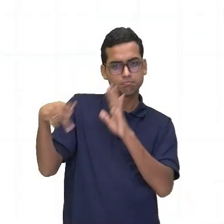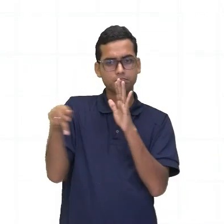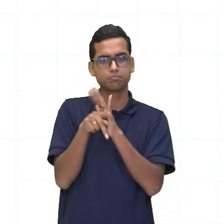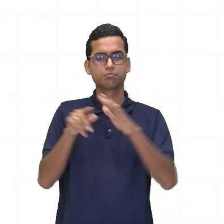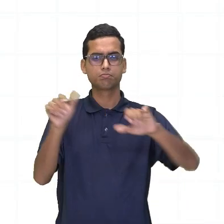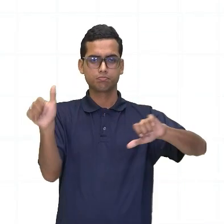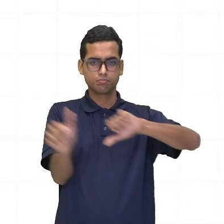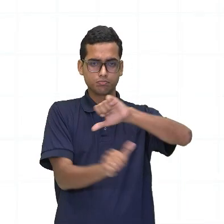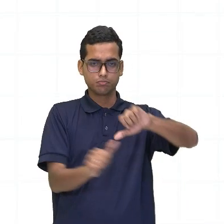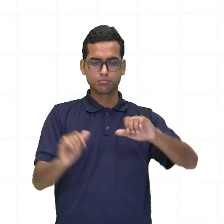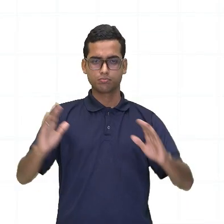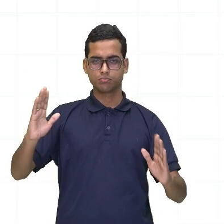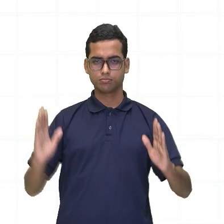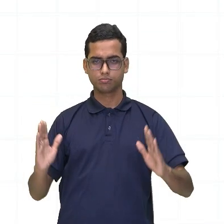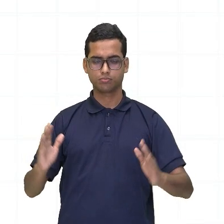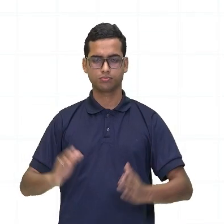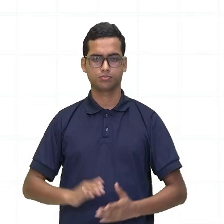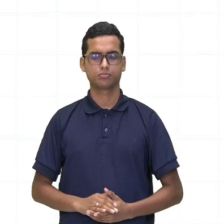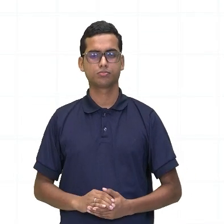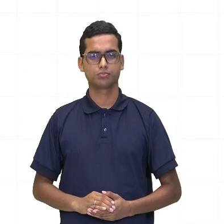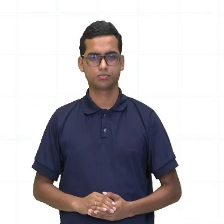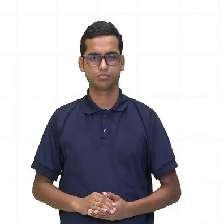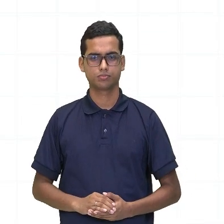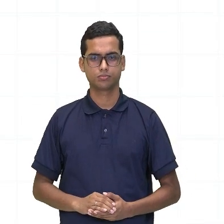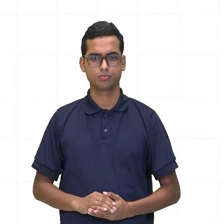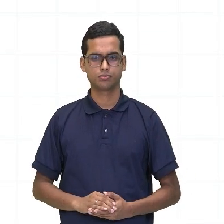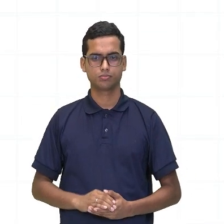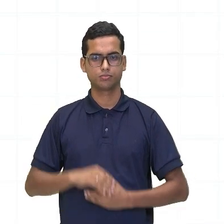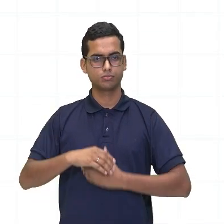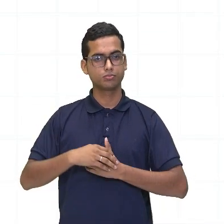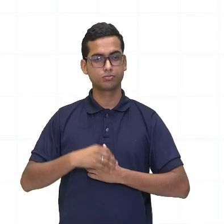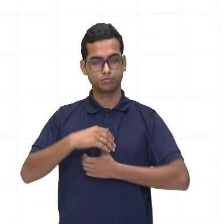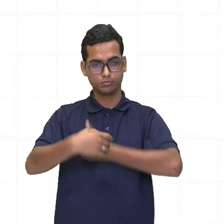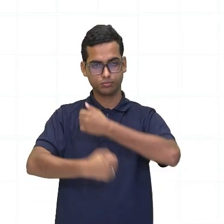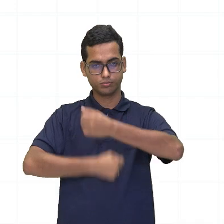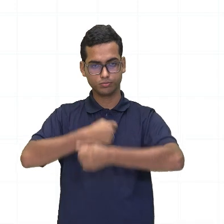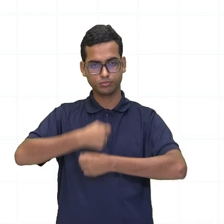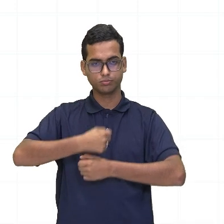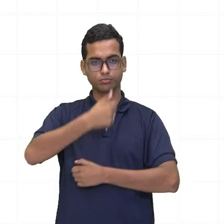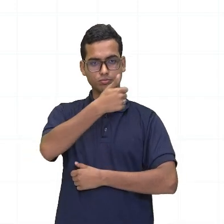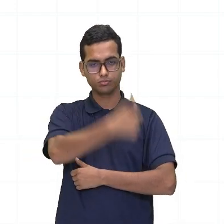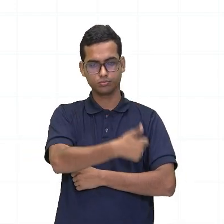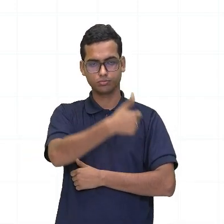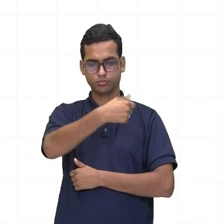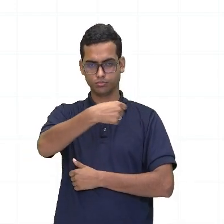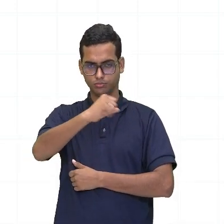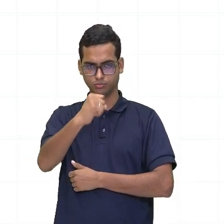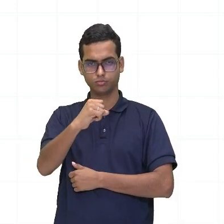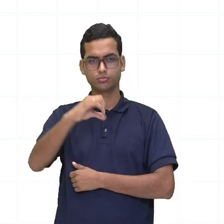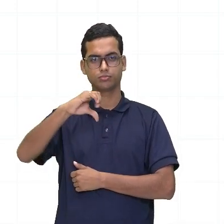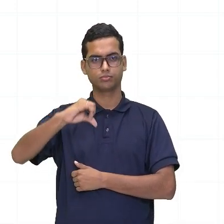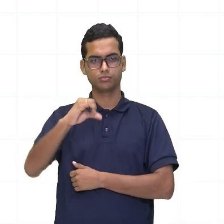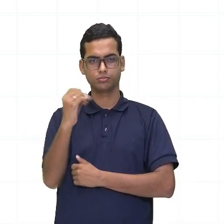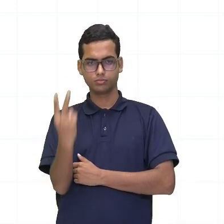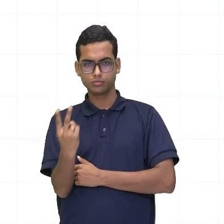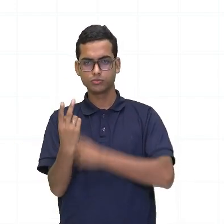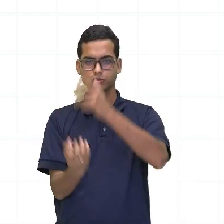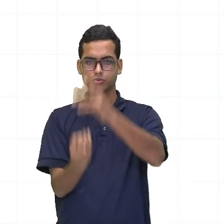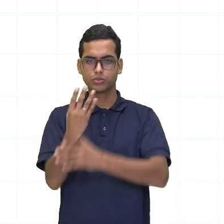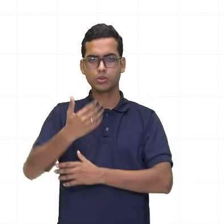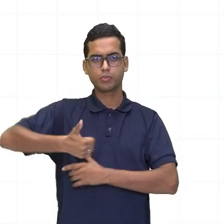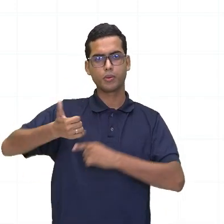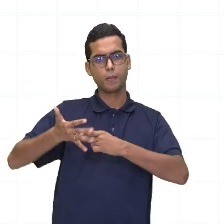isso. Então, em 1892, Rudolf Diesel desenvolveu o primeiro motor